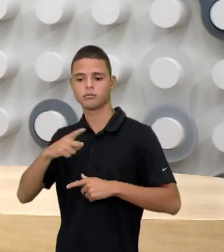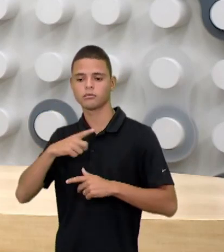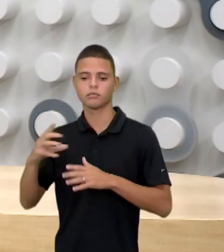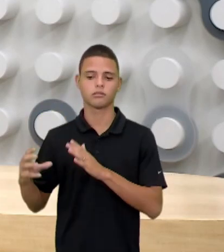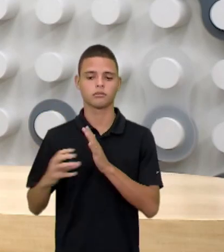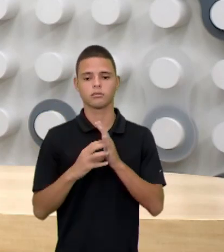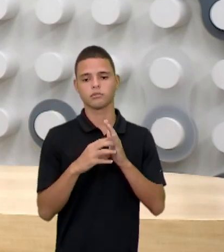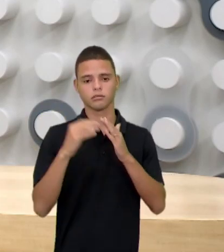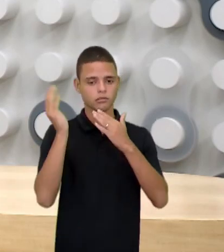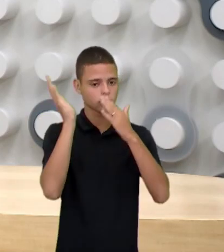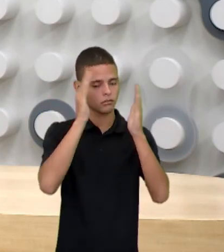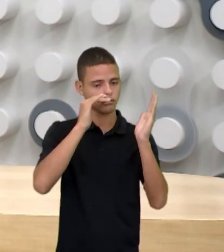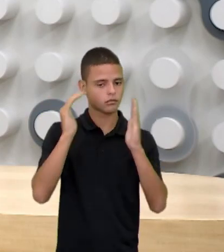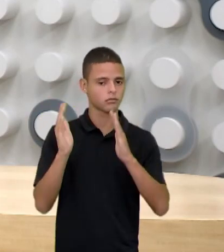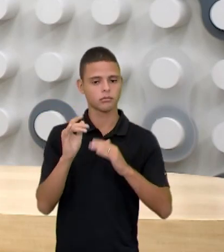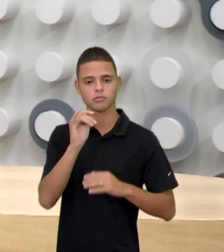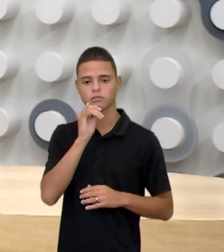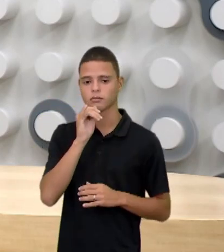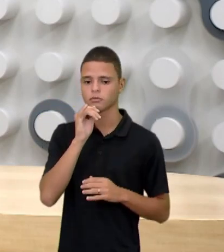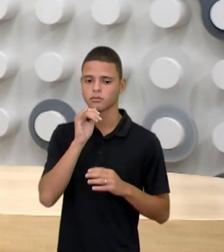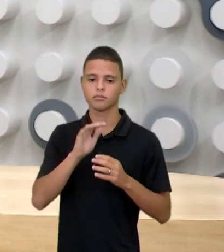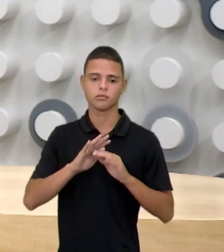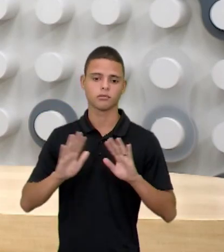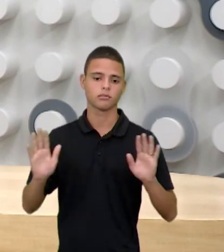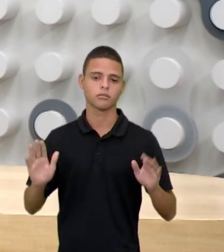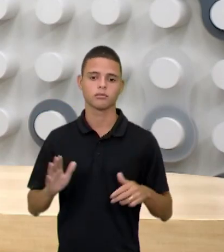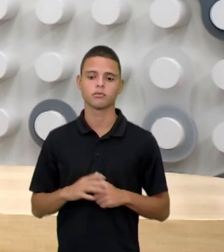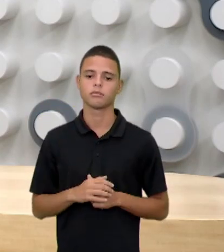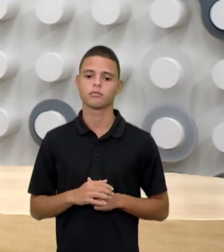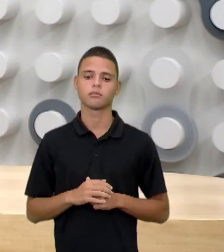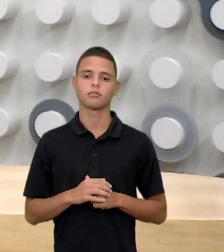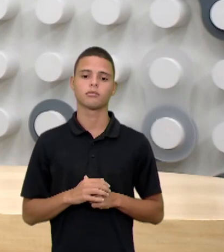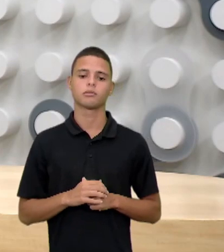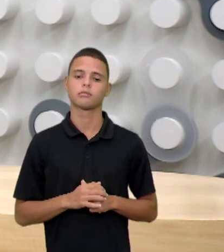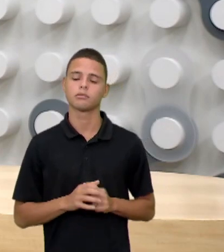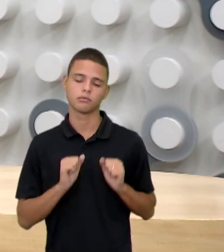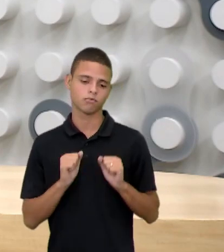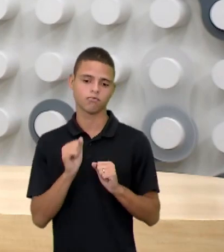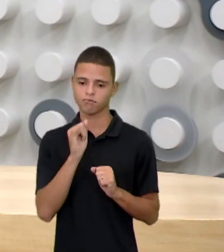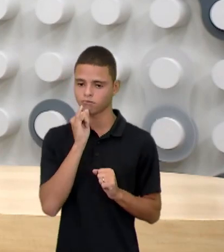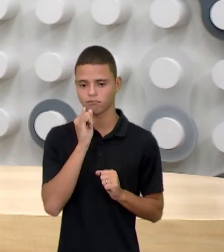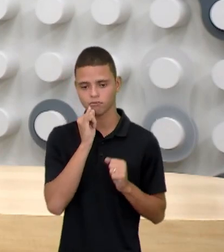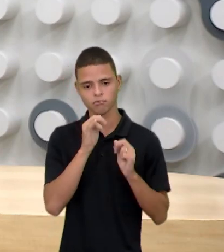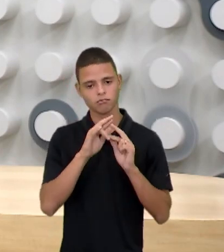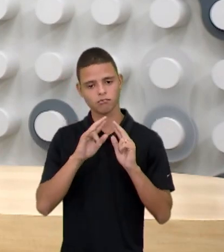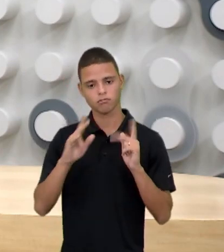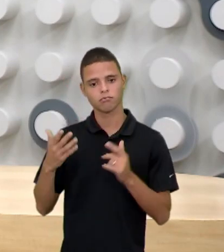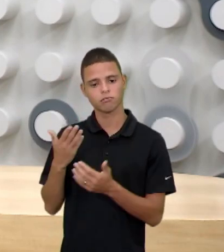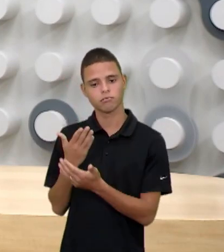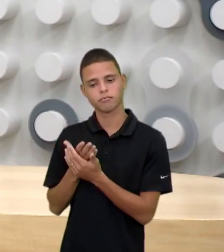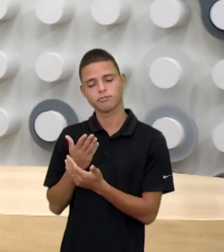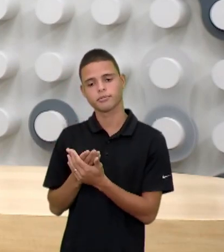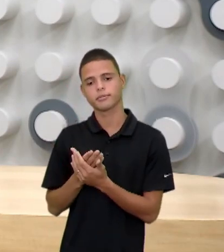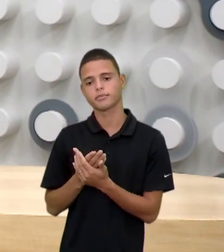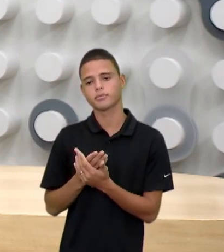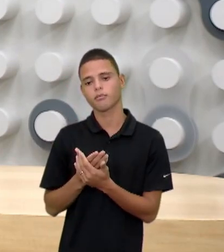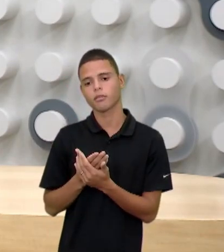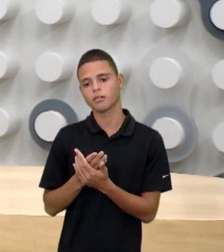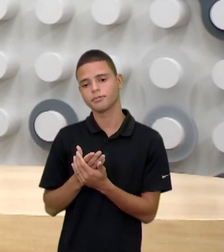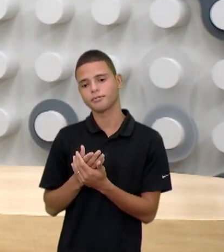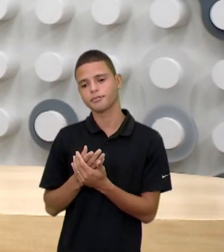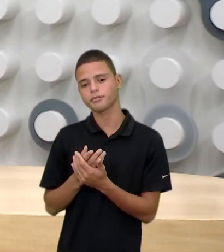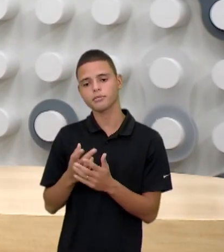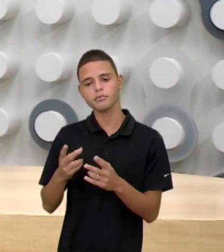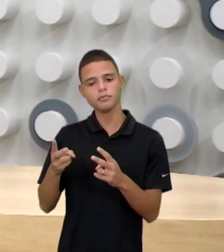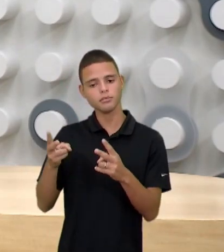só estou dando um exemplo. Poderia estar aqui, né, a aula toda falando aí de exemplos que podem, né, estar ocasionando. E aí a gente quando vê,